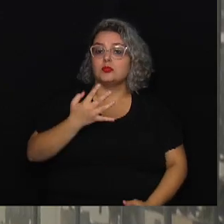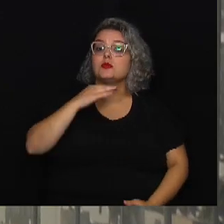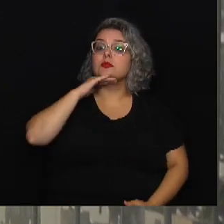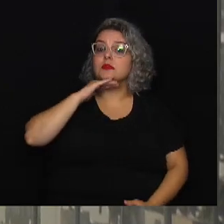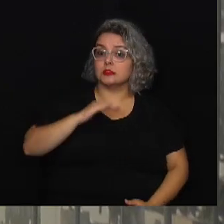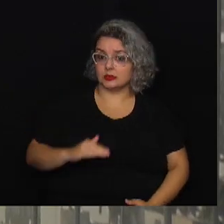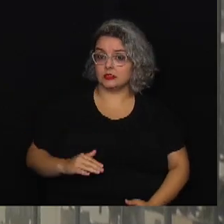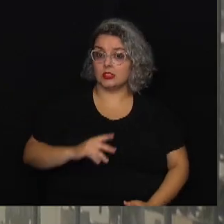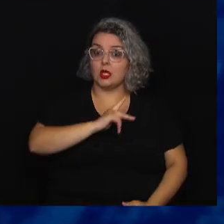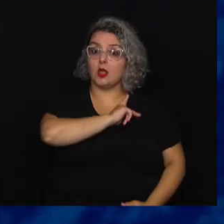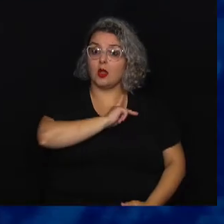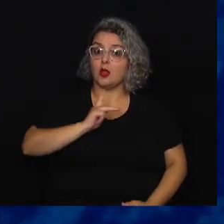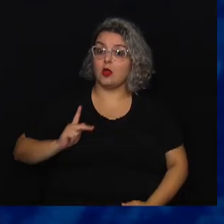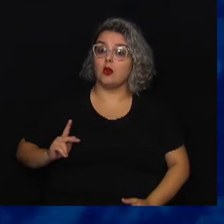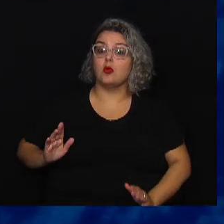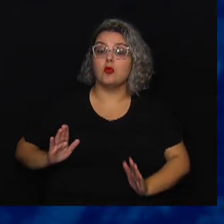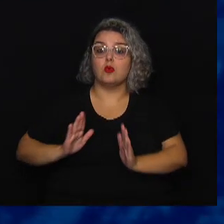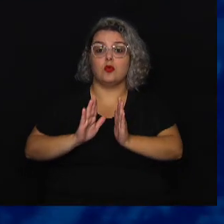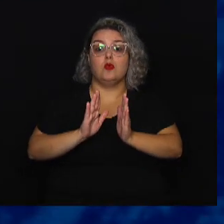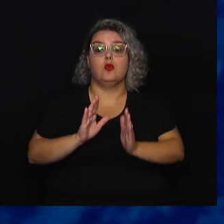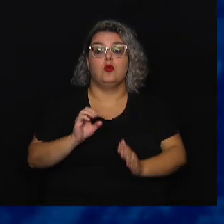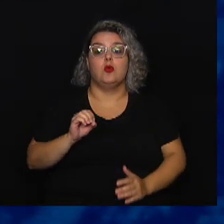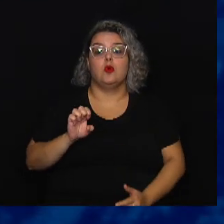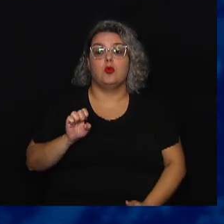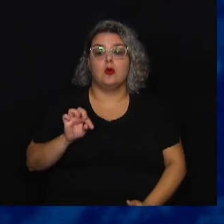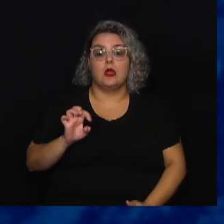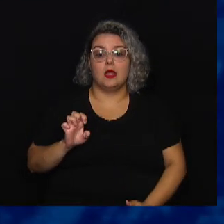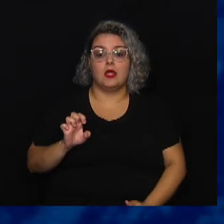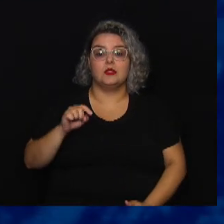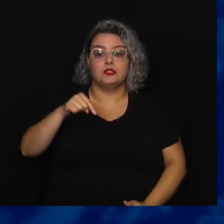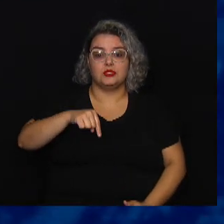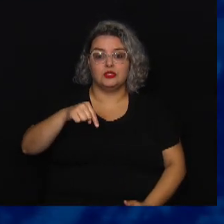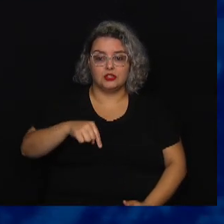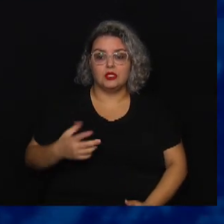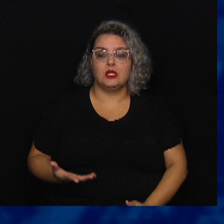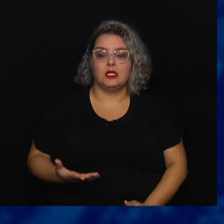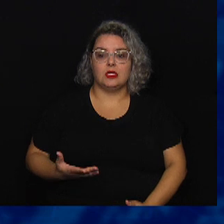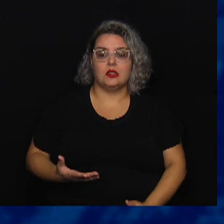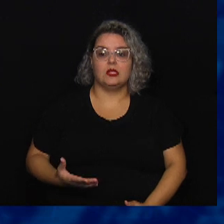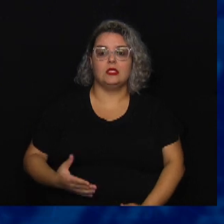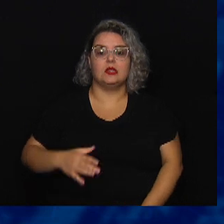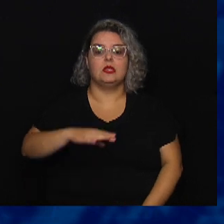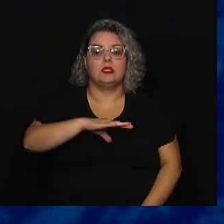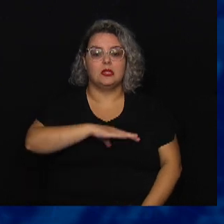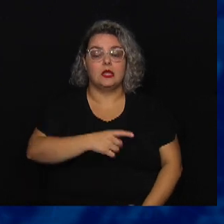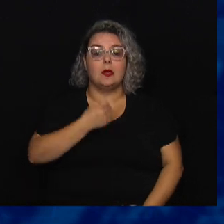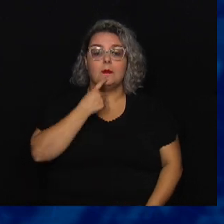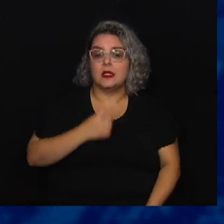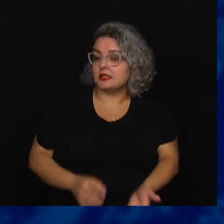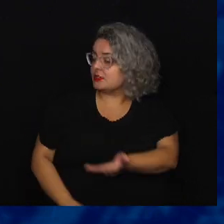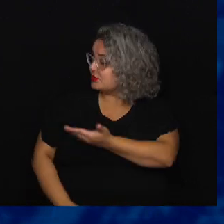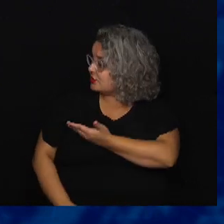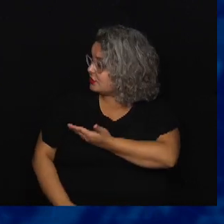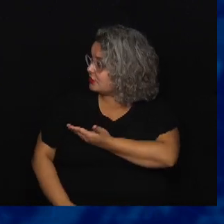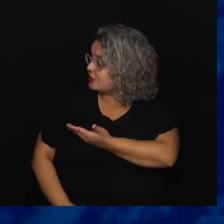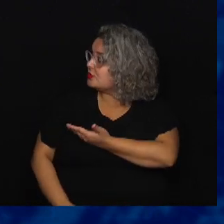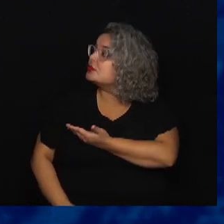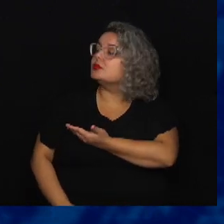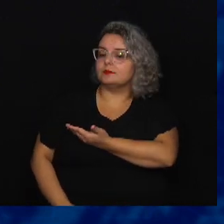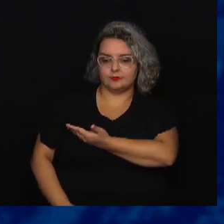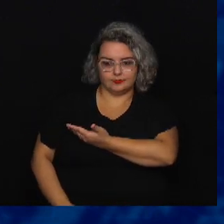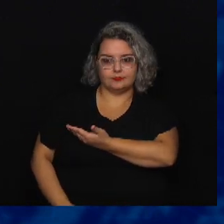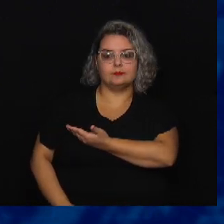tarde, a Ponte Preta enfrenta o Oeste aqui em Campinas, no estádio Moisés Lucarelli. Você já vê aí na sua tela o duelo para